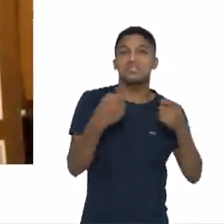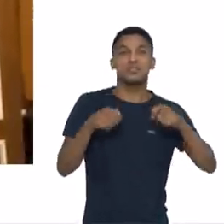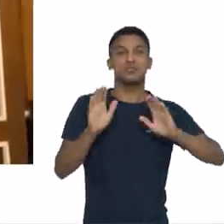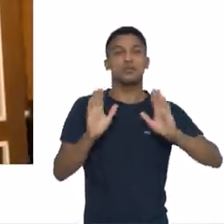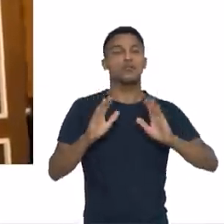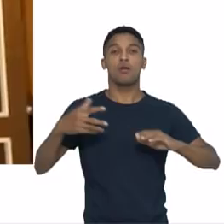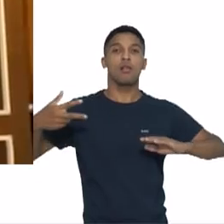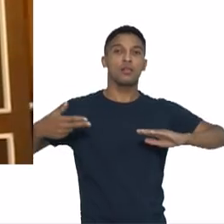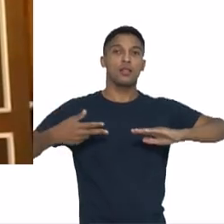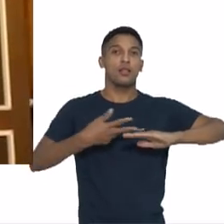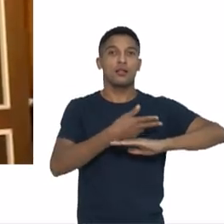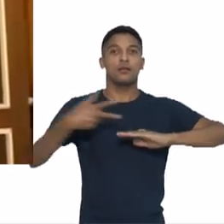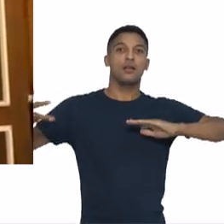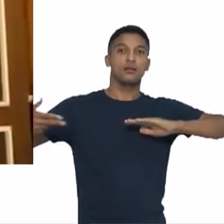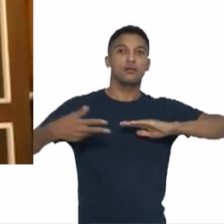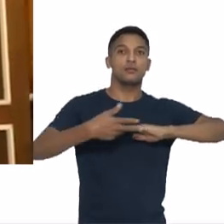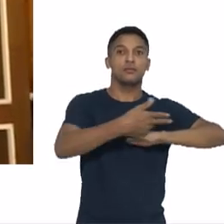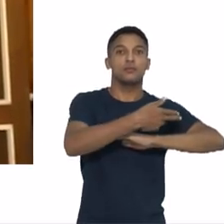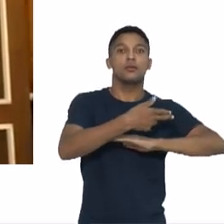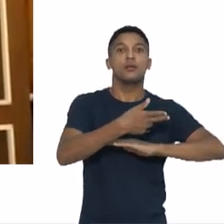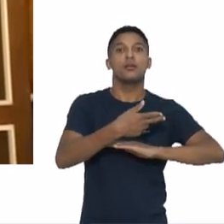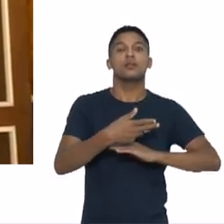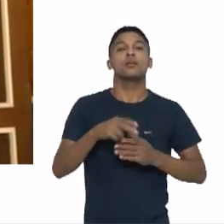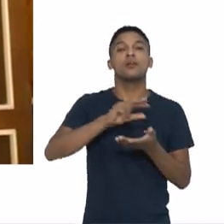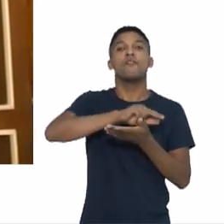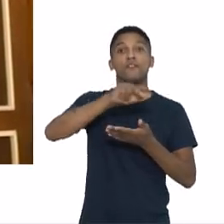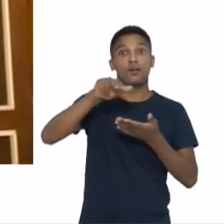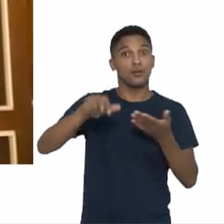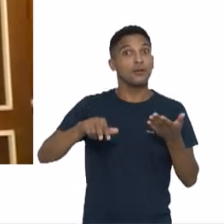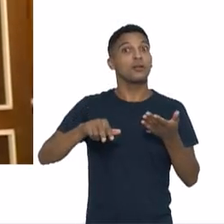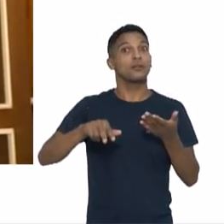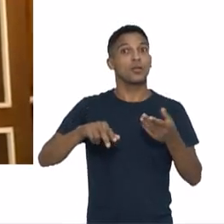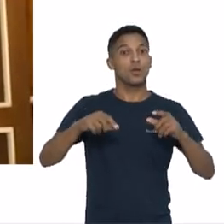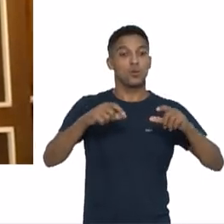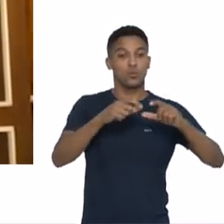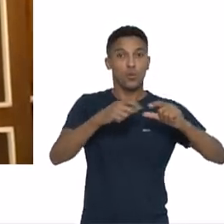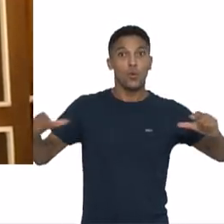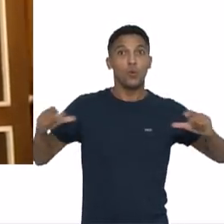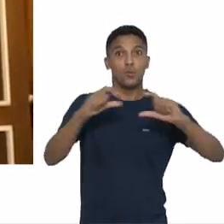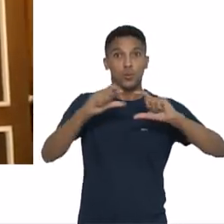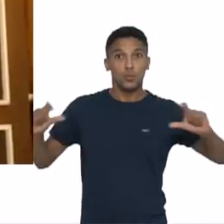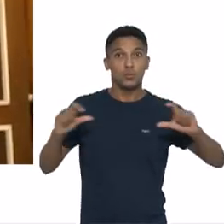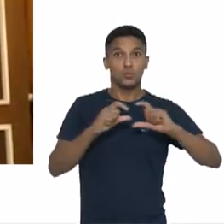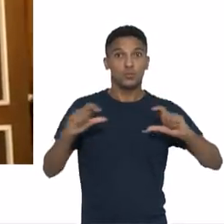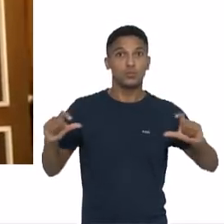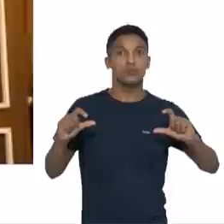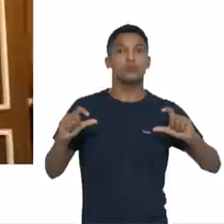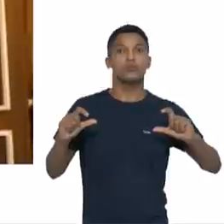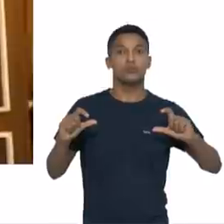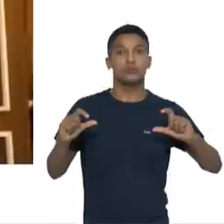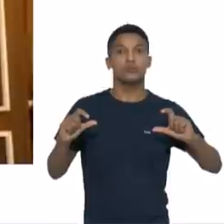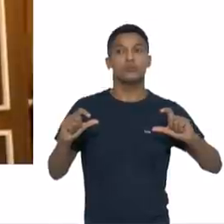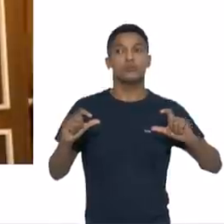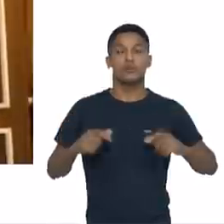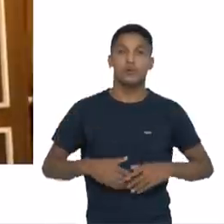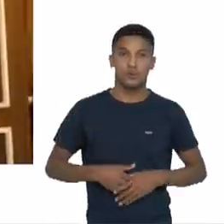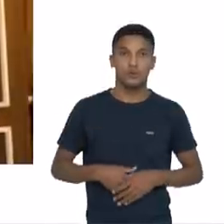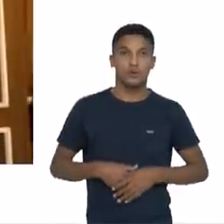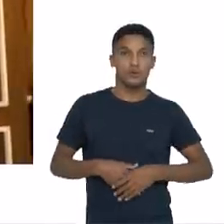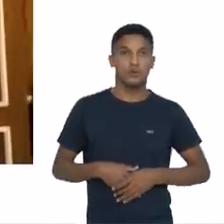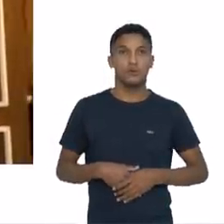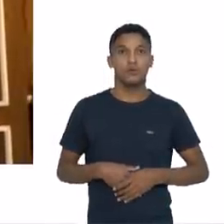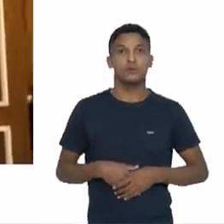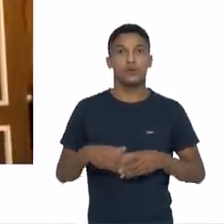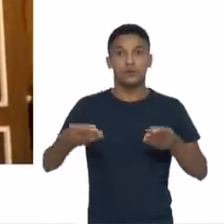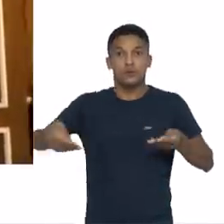cortar, né? Várias tiras. Eu trouxe uma aqui de exemplo porque eu já tenho os meus pomponzinhos prontos para ficar mais rápido, tá bom?